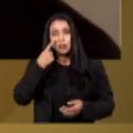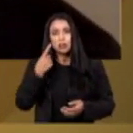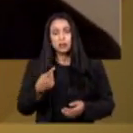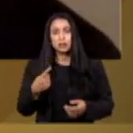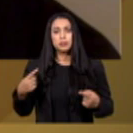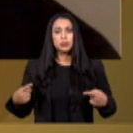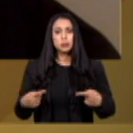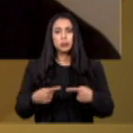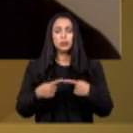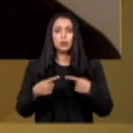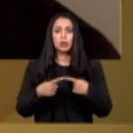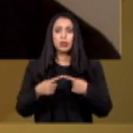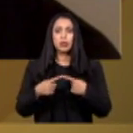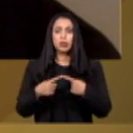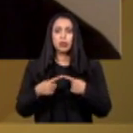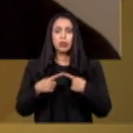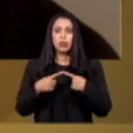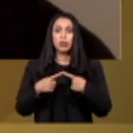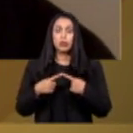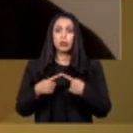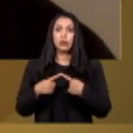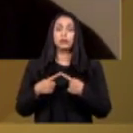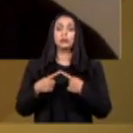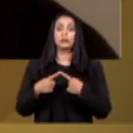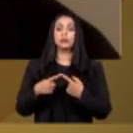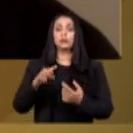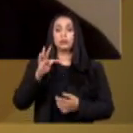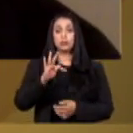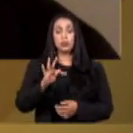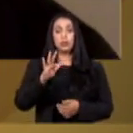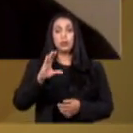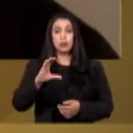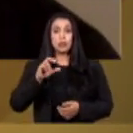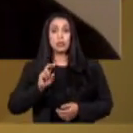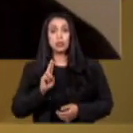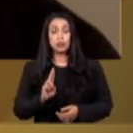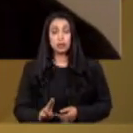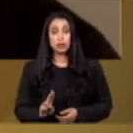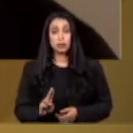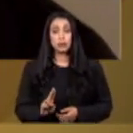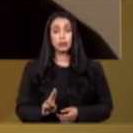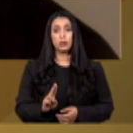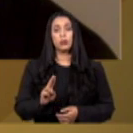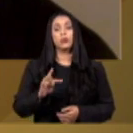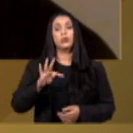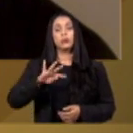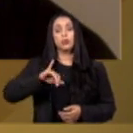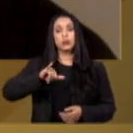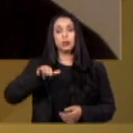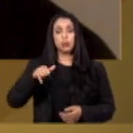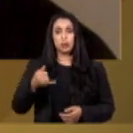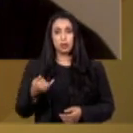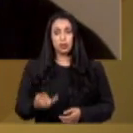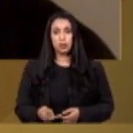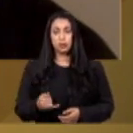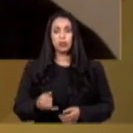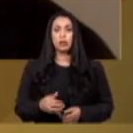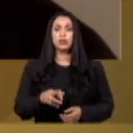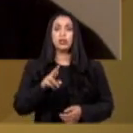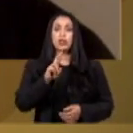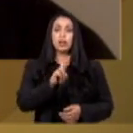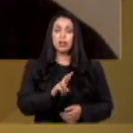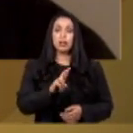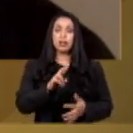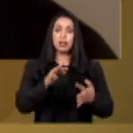obra trazida pelo texto as informações e preferido pelo egrégio superior tribunal de justiça no julgamento do recurso ordinário